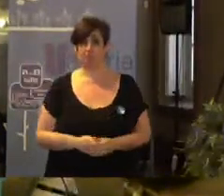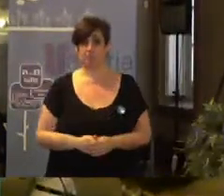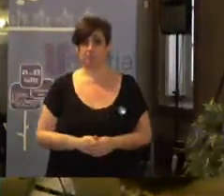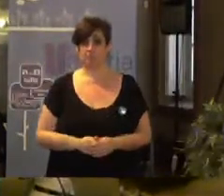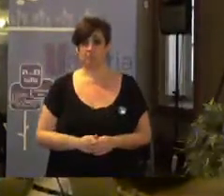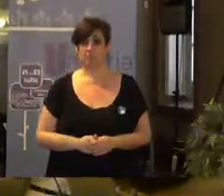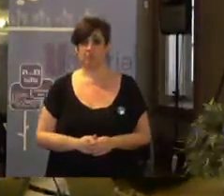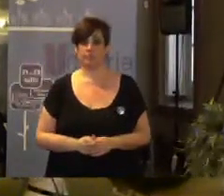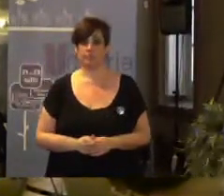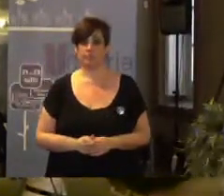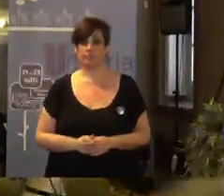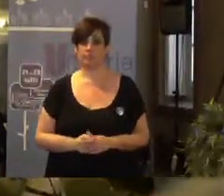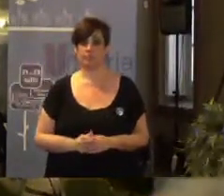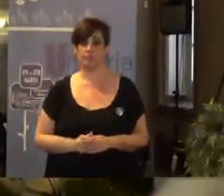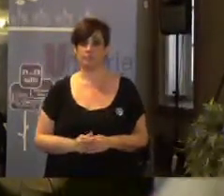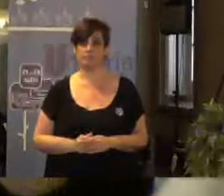eu não quero